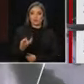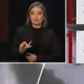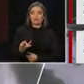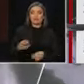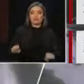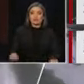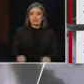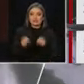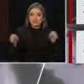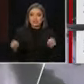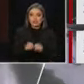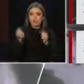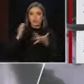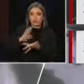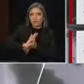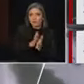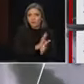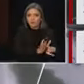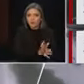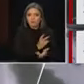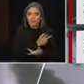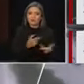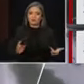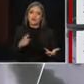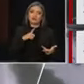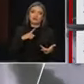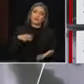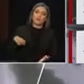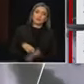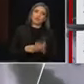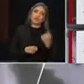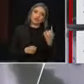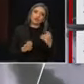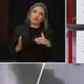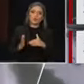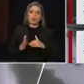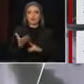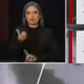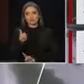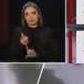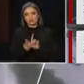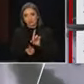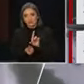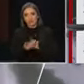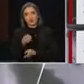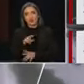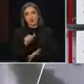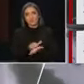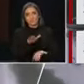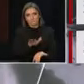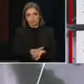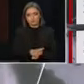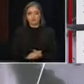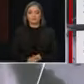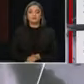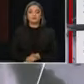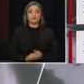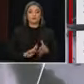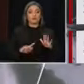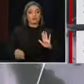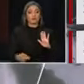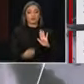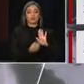inutilizar ou deteriorar coisa alheia. Pena de detenção de 1 a 6 meses, ou multa. Na peça da denúncia, atribui-se